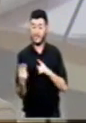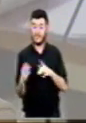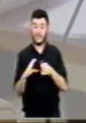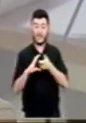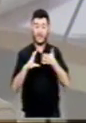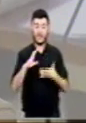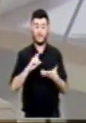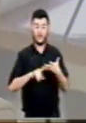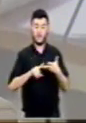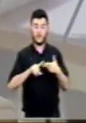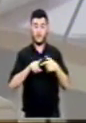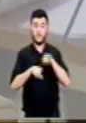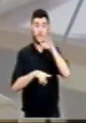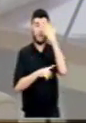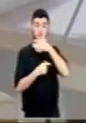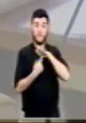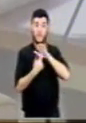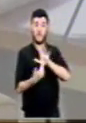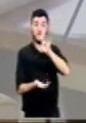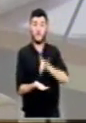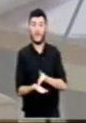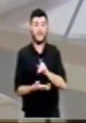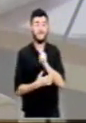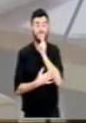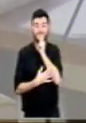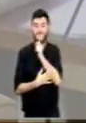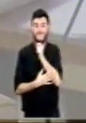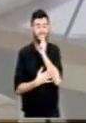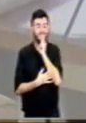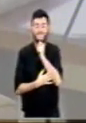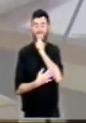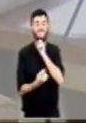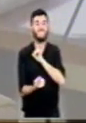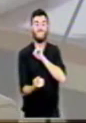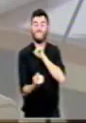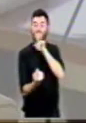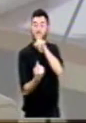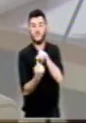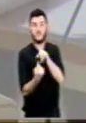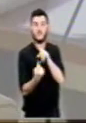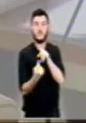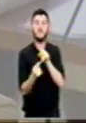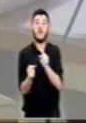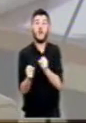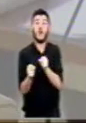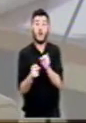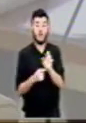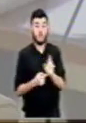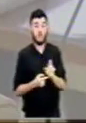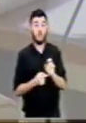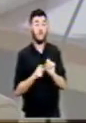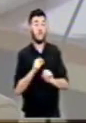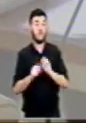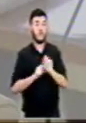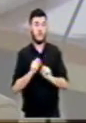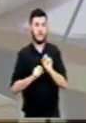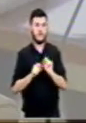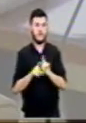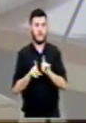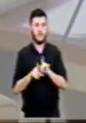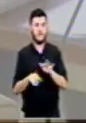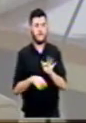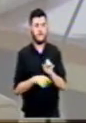demonstram que, ainda que não fosse o propósito da autoridade a elucidação de fatos